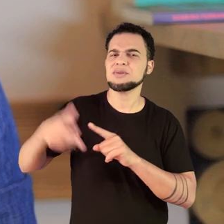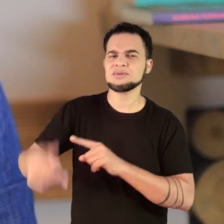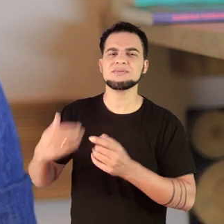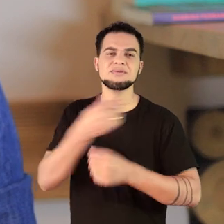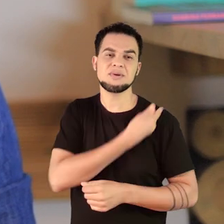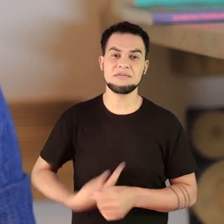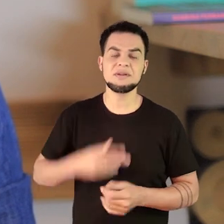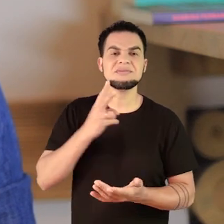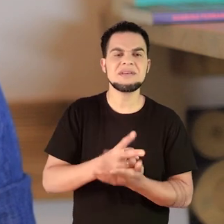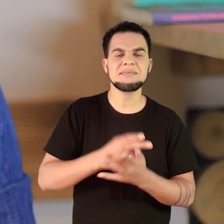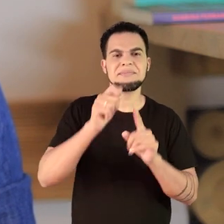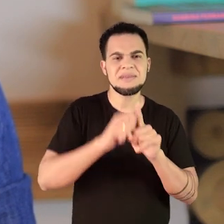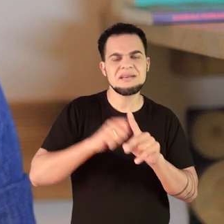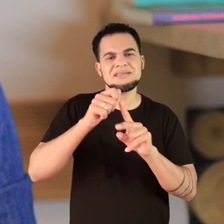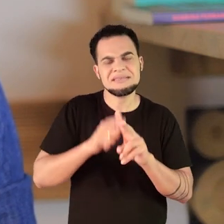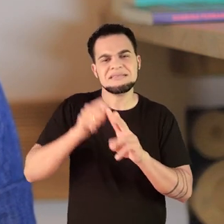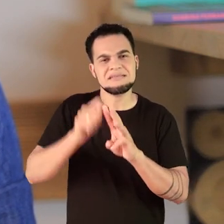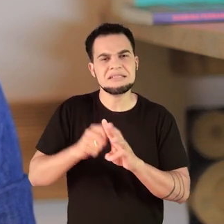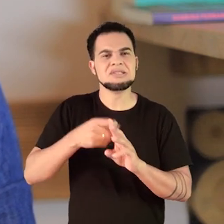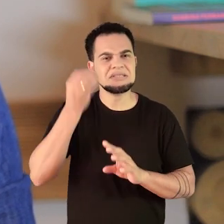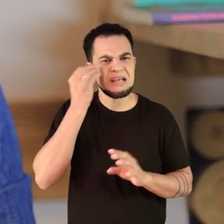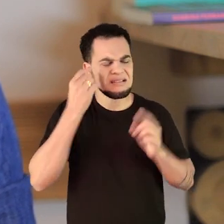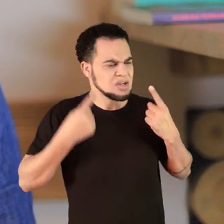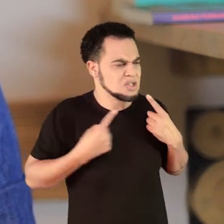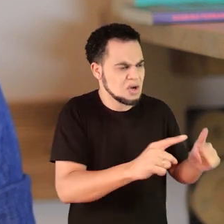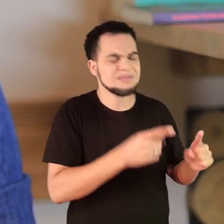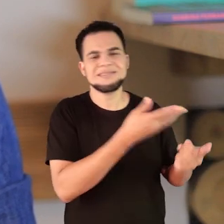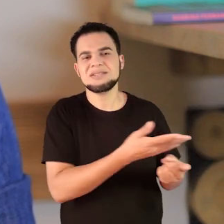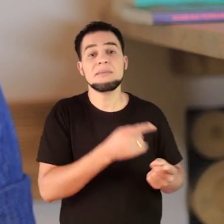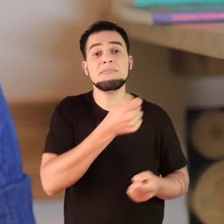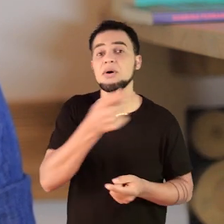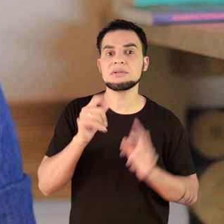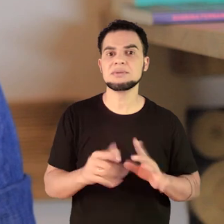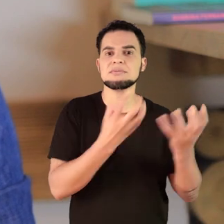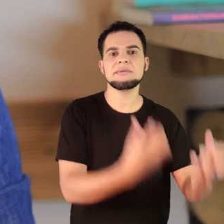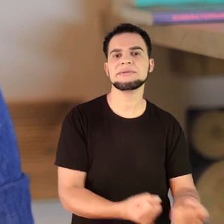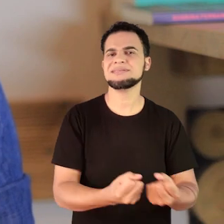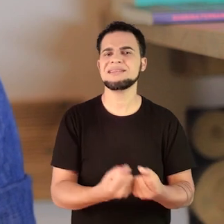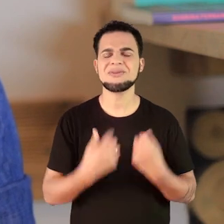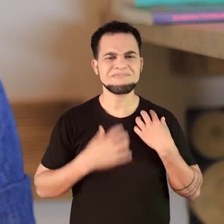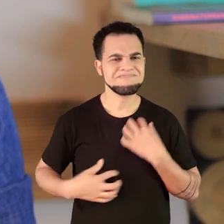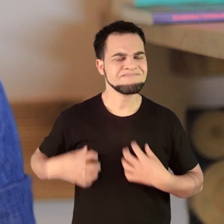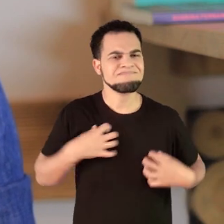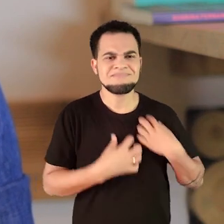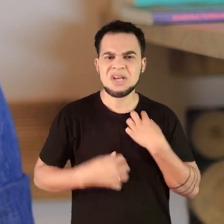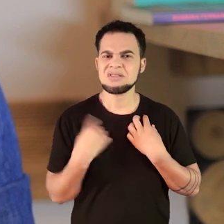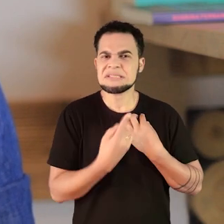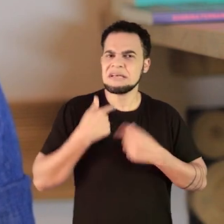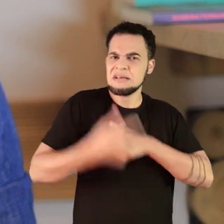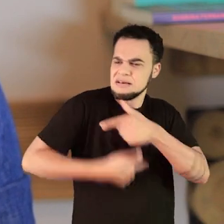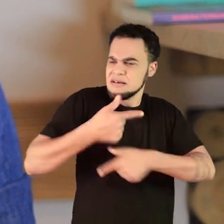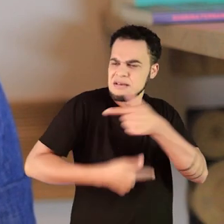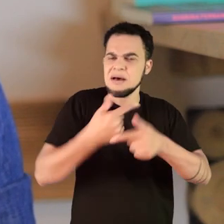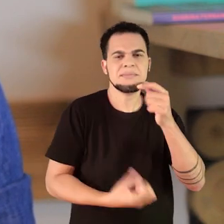E todo mês é uma corrida para conseguir fazer pressão contra esses ataques. Poucos aderem. Me choca o quanto a gente faz, o quanto a